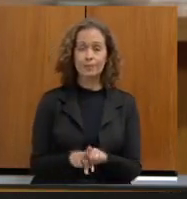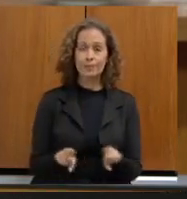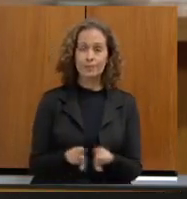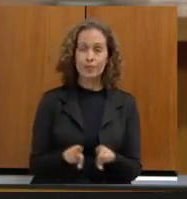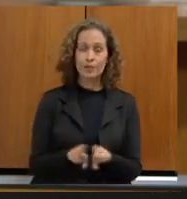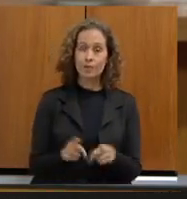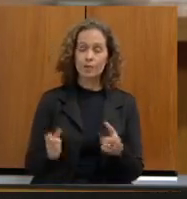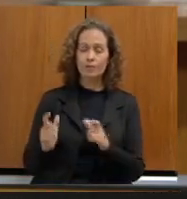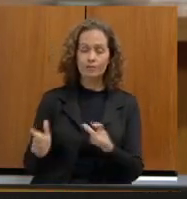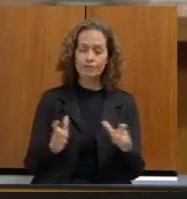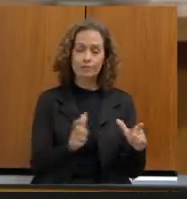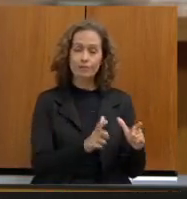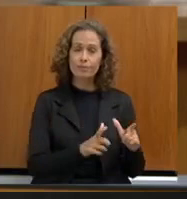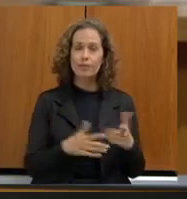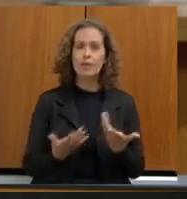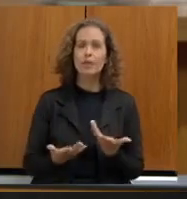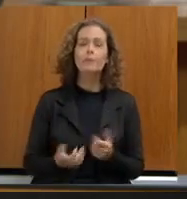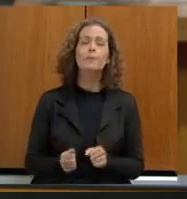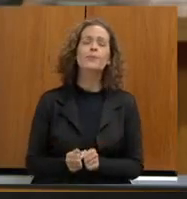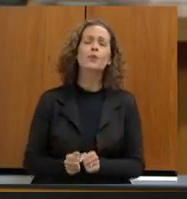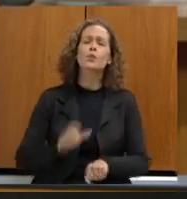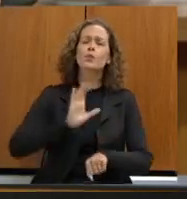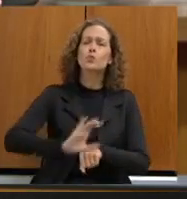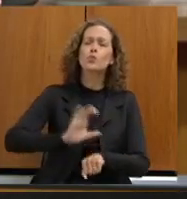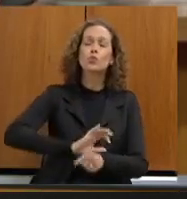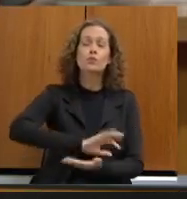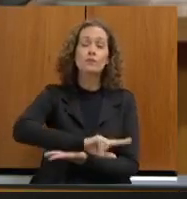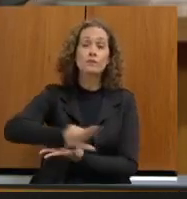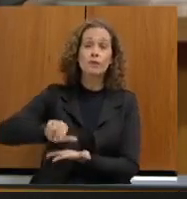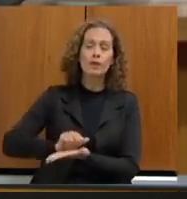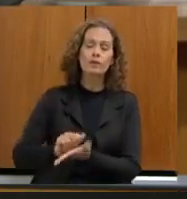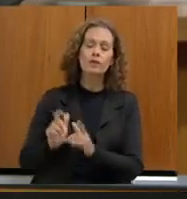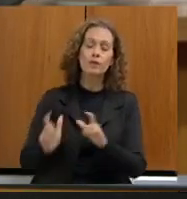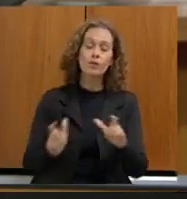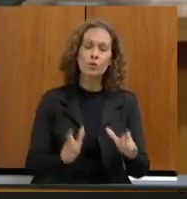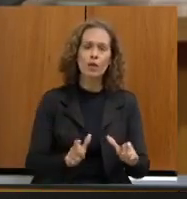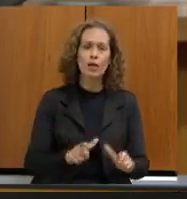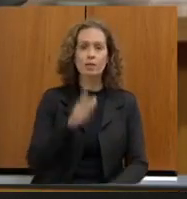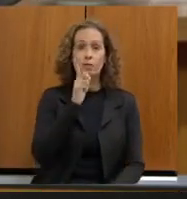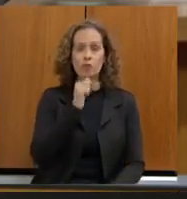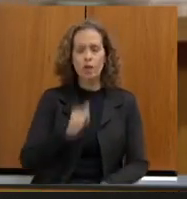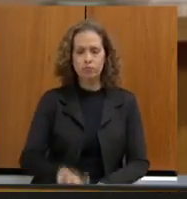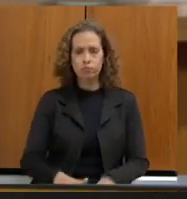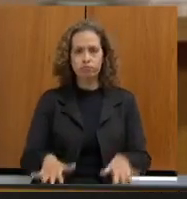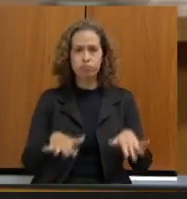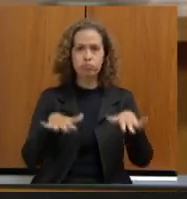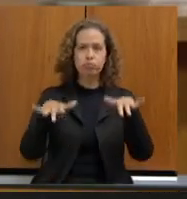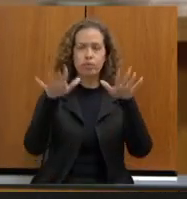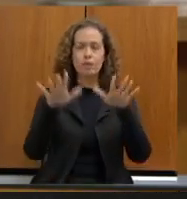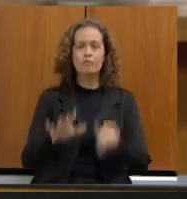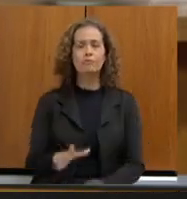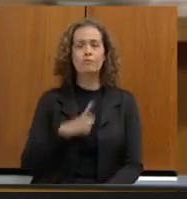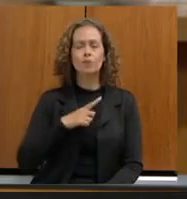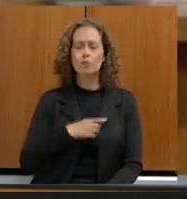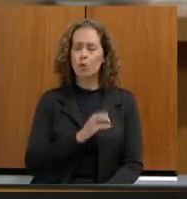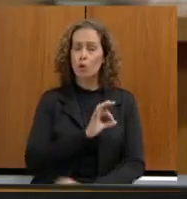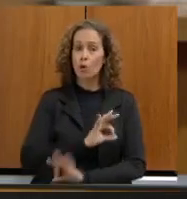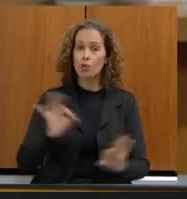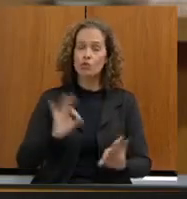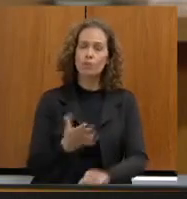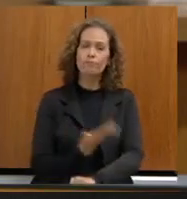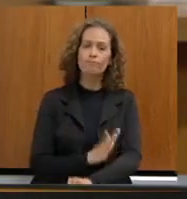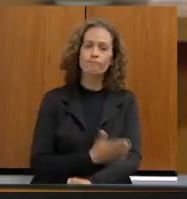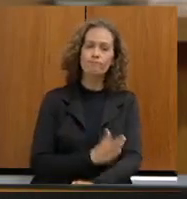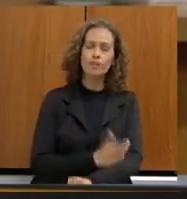nos diversos cursos de salvamento em locais de enchentes e mandar são que nós temos uma ótima capacitação e